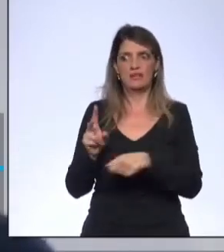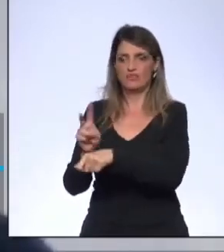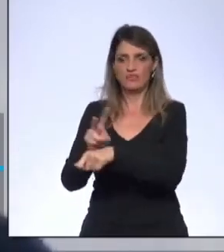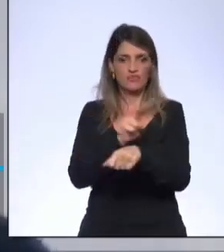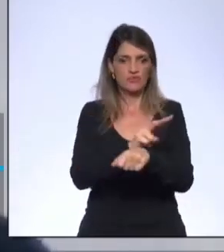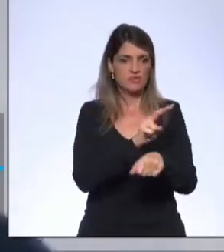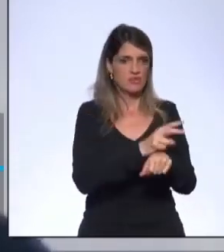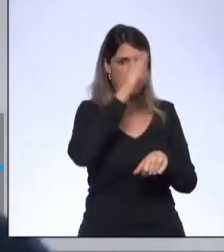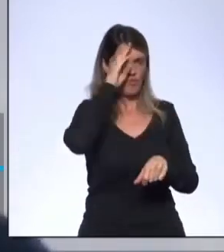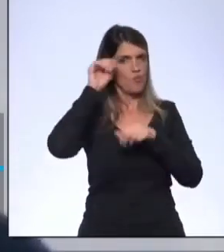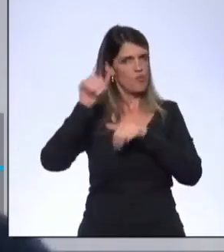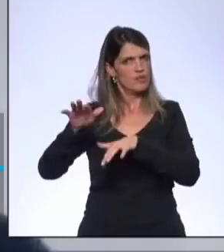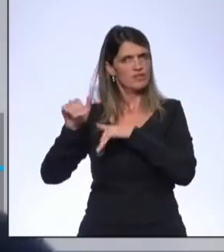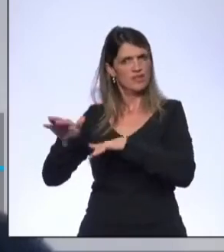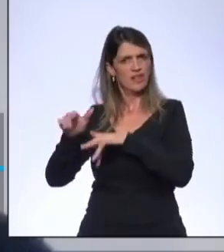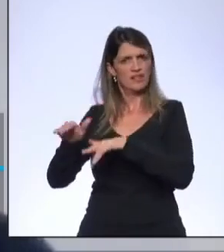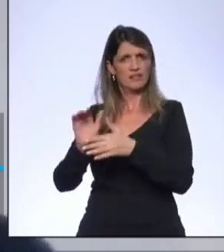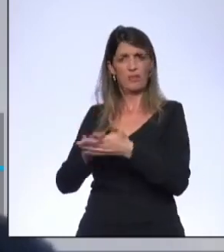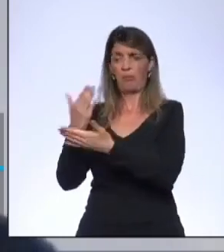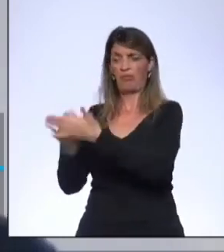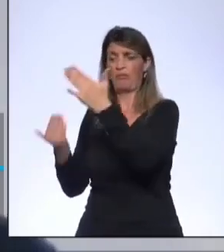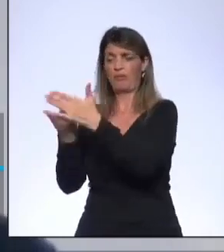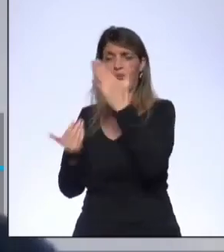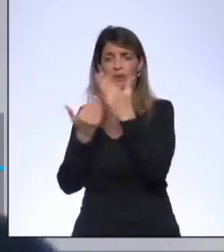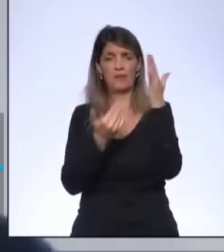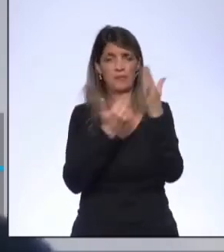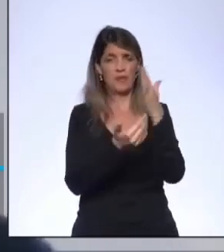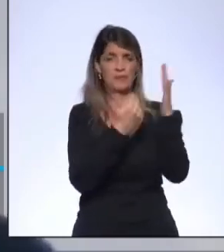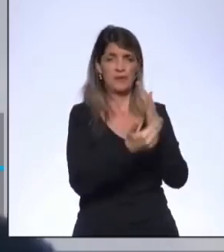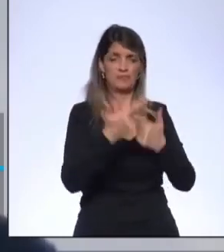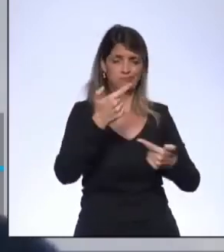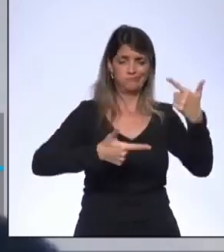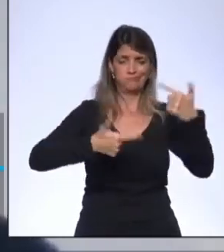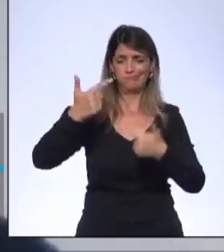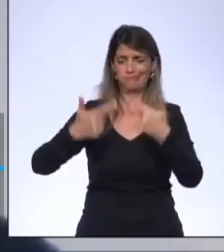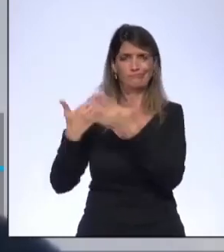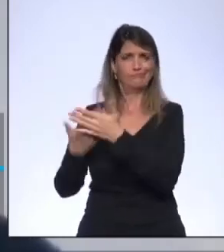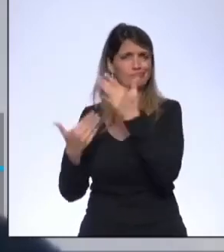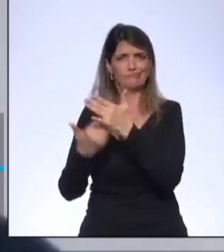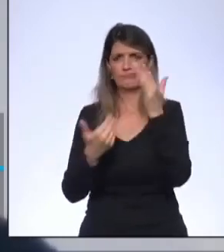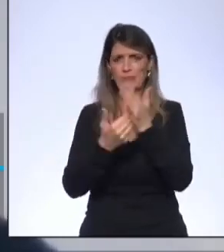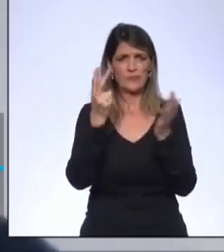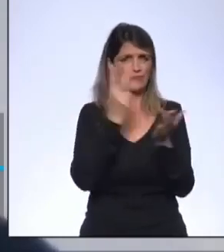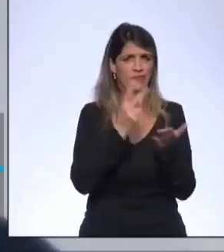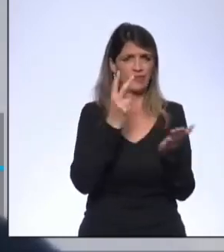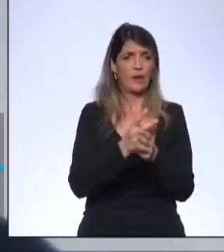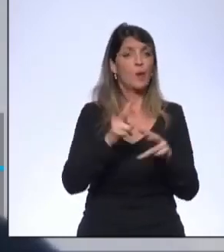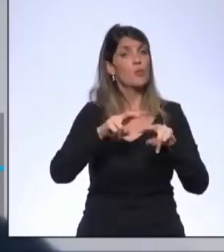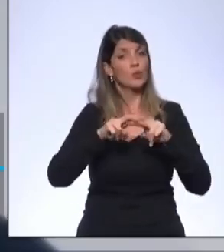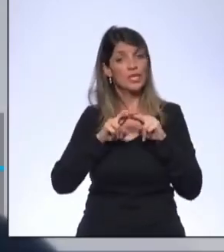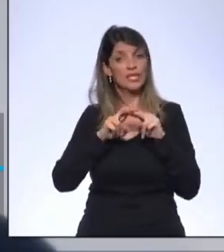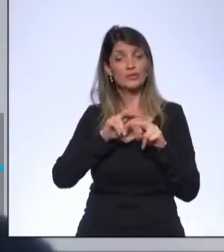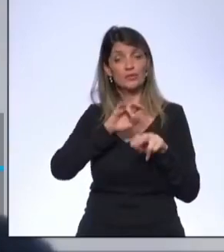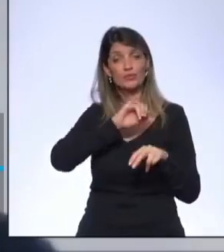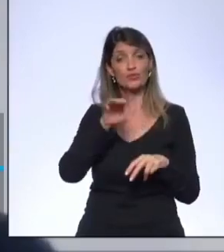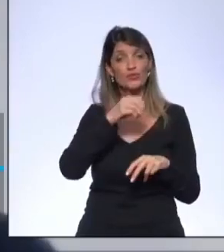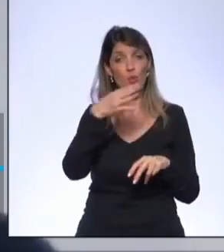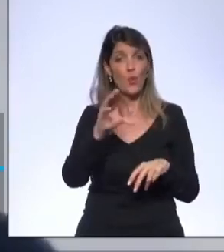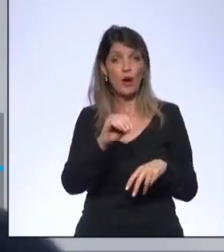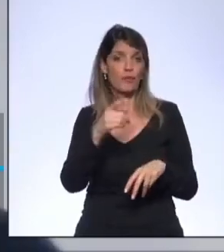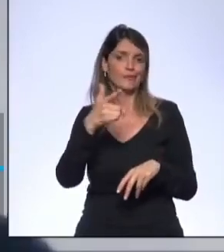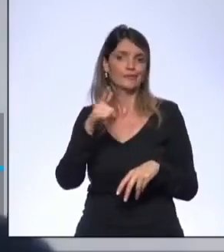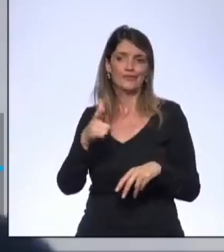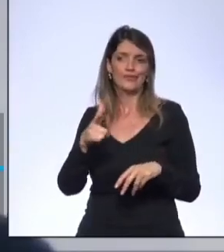tropas, e essas terras eram sempre perdidas, né? As batalhas eram sempre perdidas. Por isso que ele ficou conhecido como João Sem Terra, porque em vez de ele